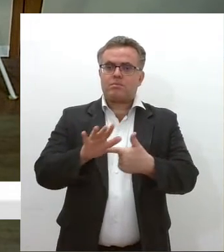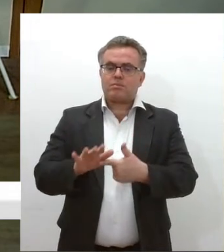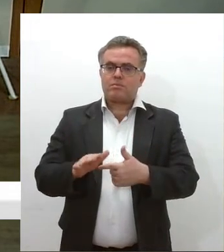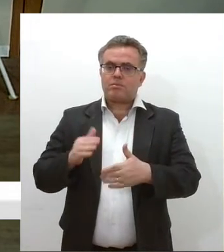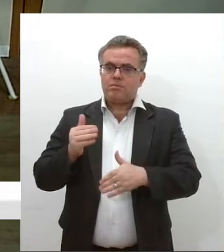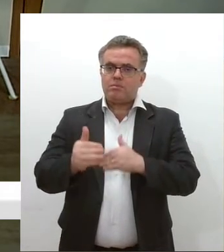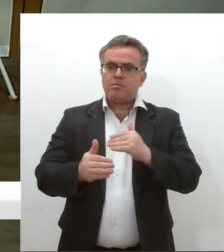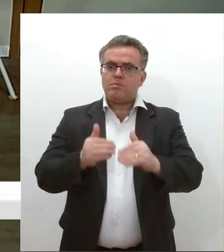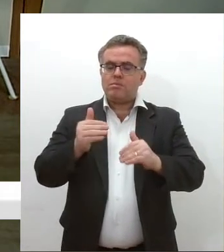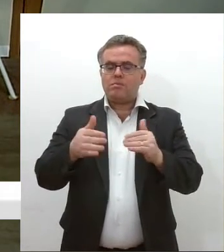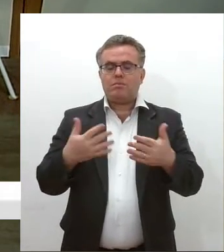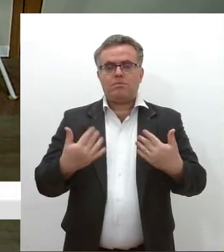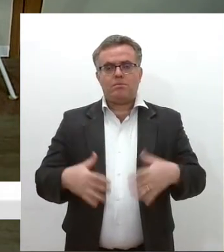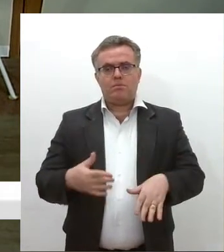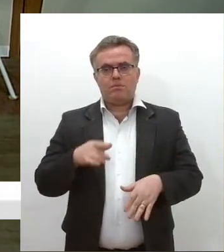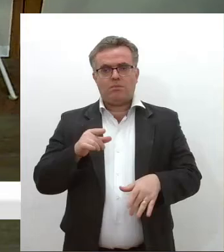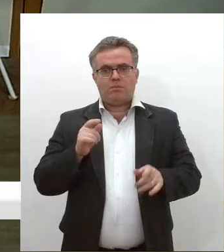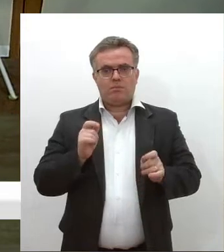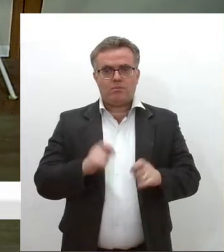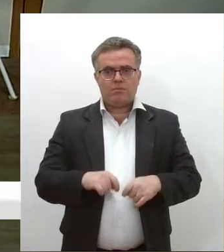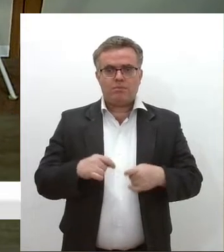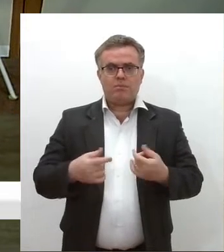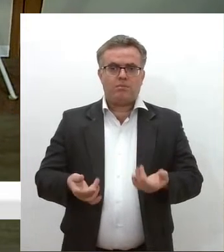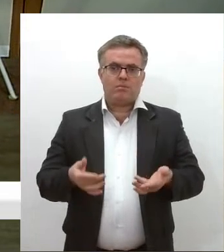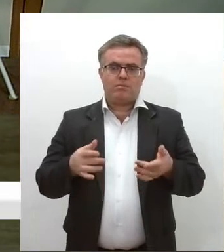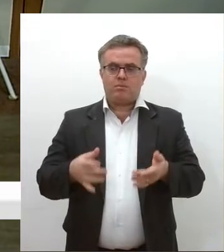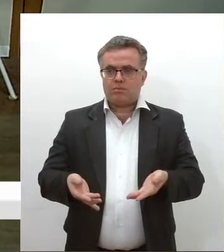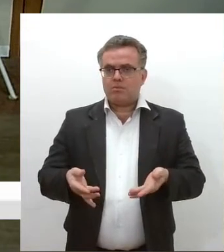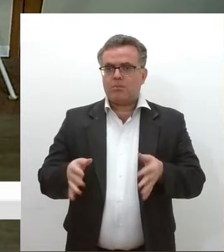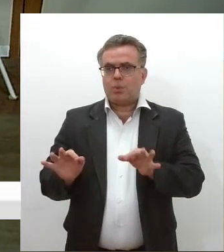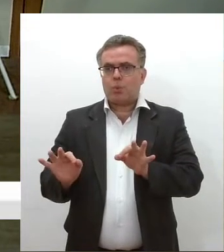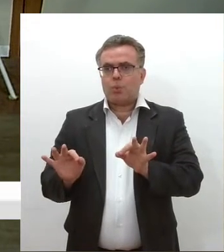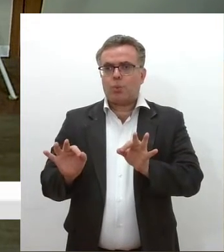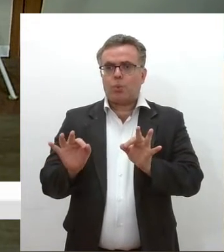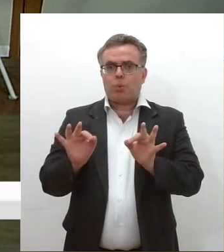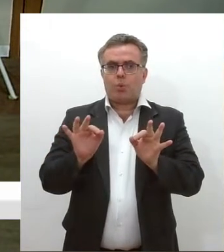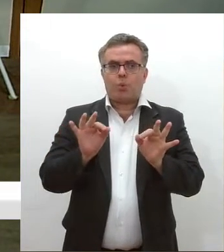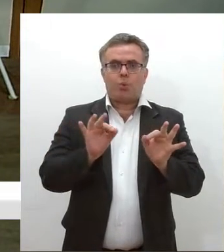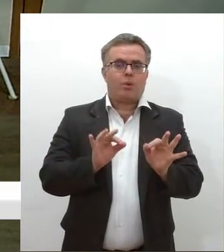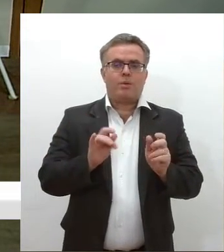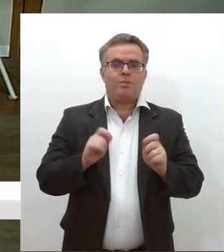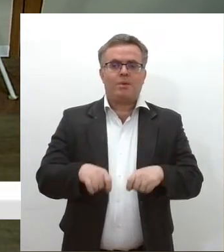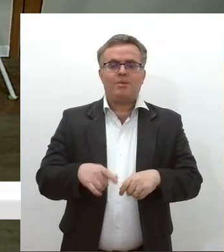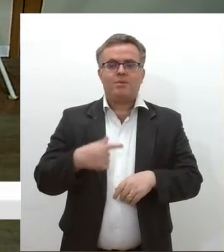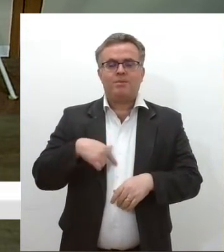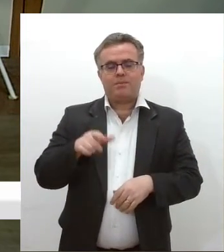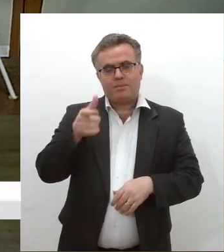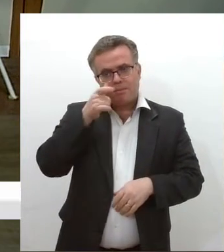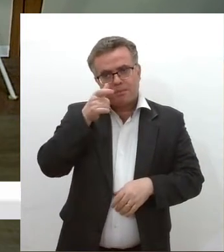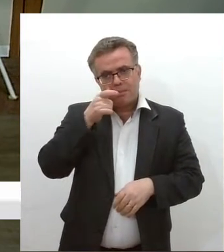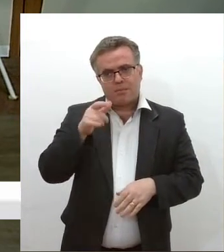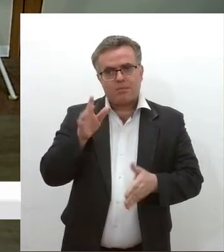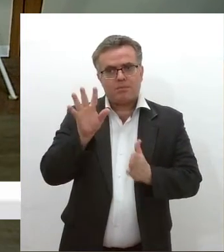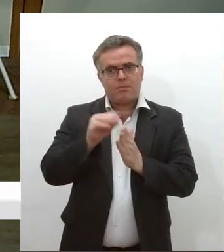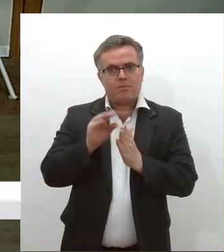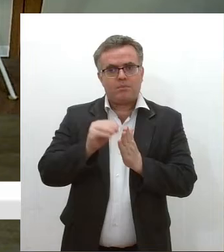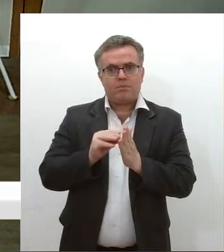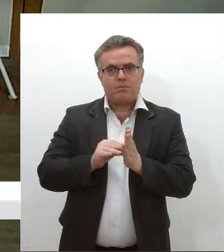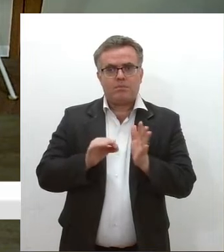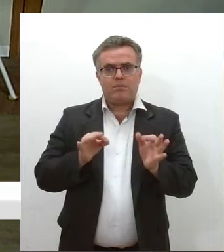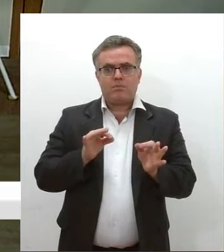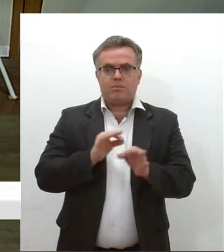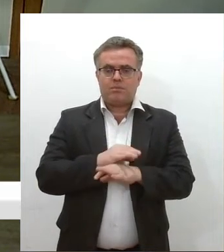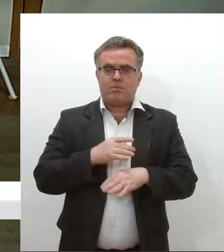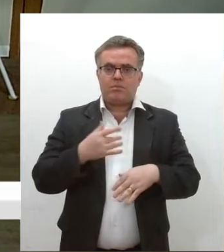As pessoas podem voltar um pouquinho o vídeo e rever para poder, né, acompanhar e anotar aí os números que a Jaqueline